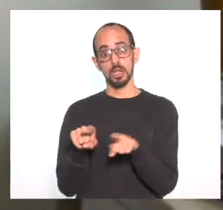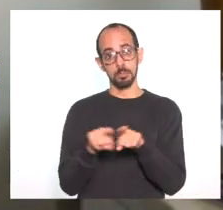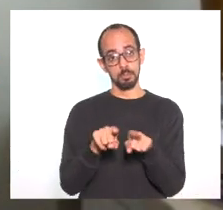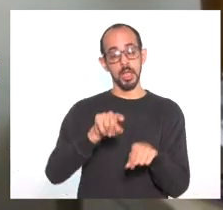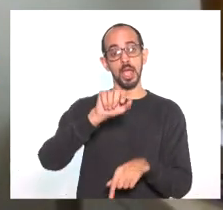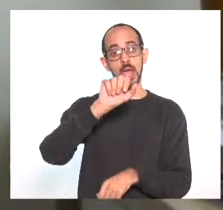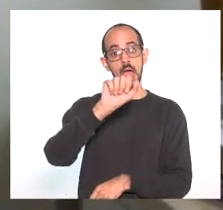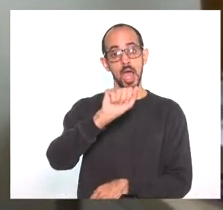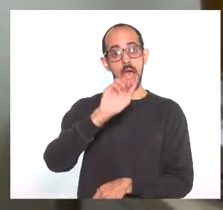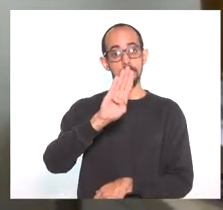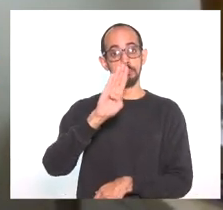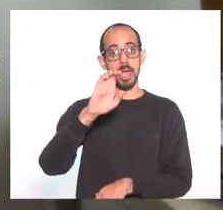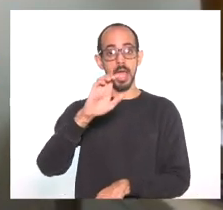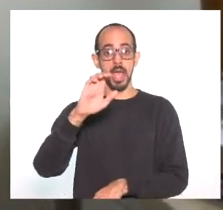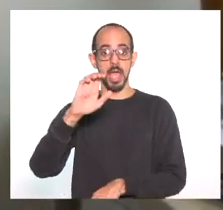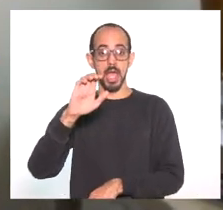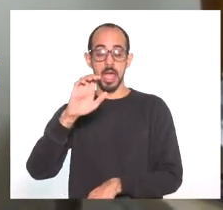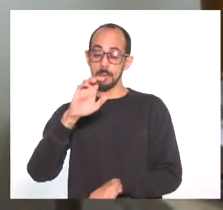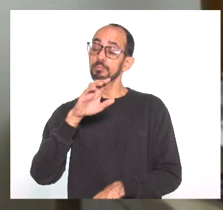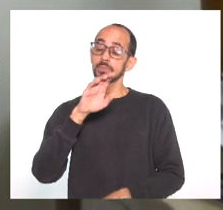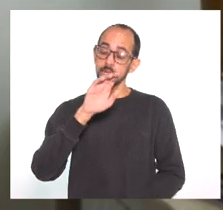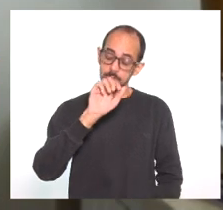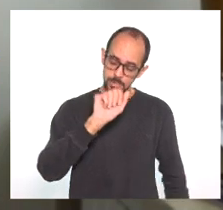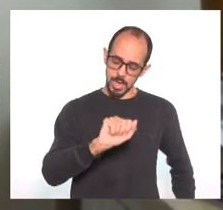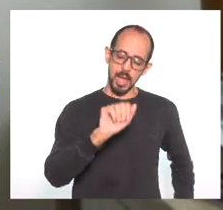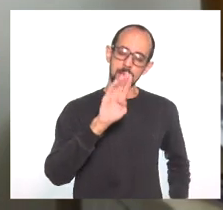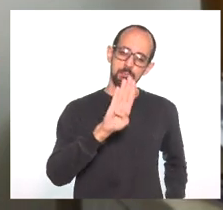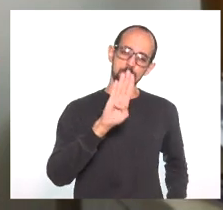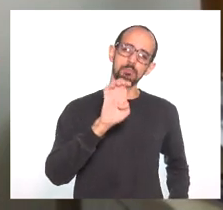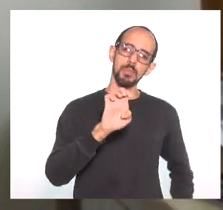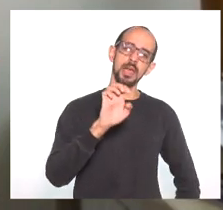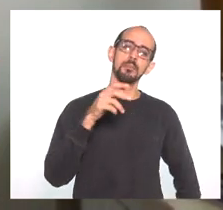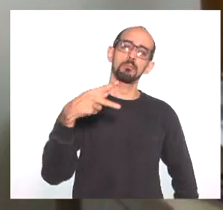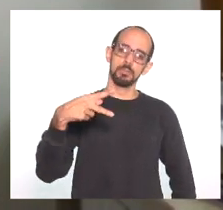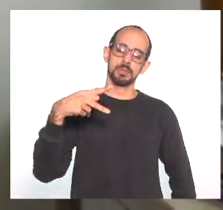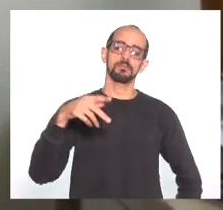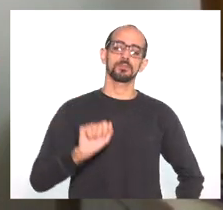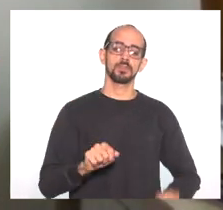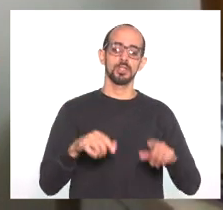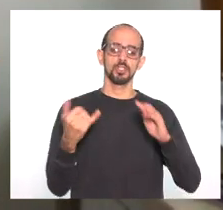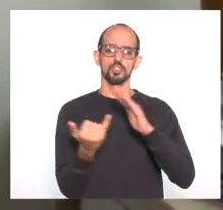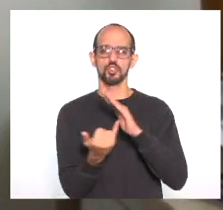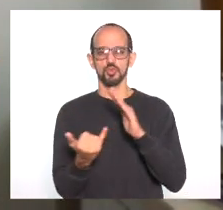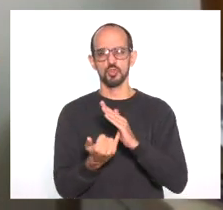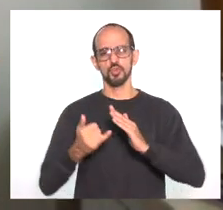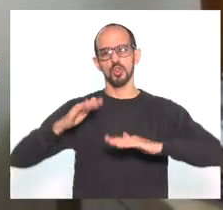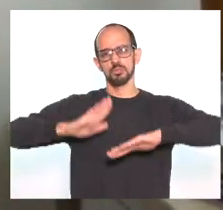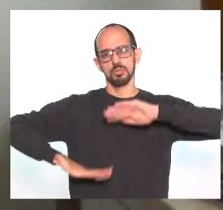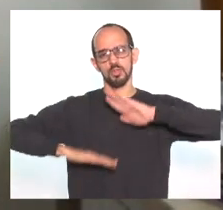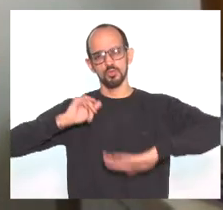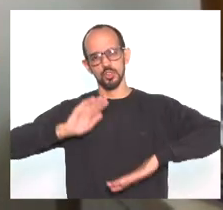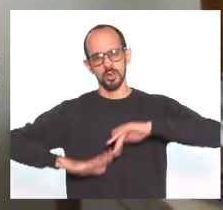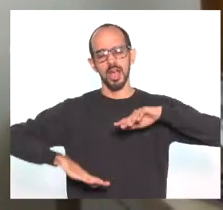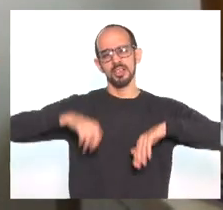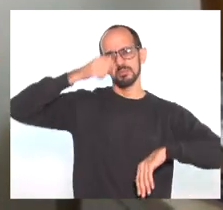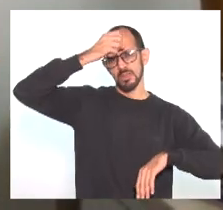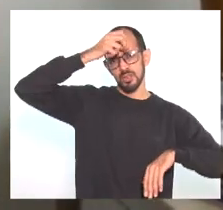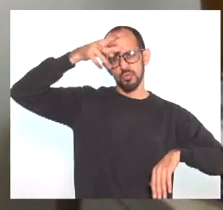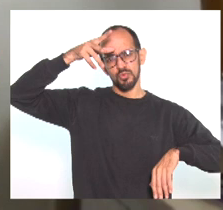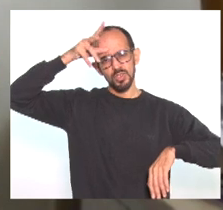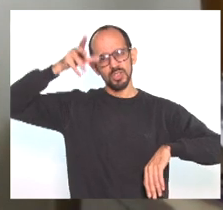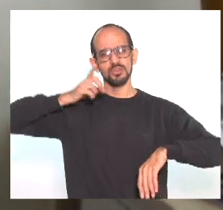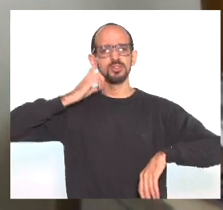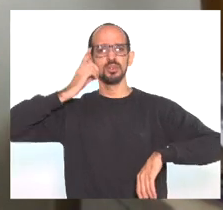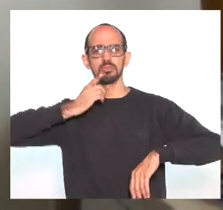que eu vou explicitar aqui dentro, né? Instituições e profissionais, prefeitos,